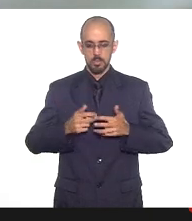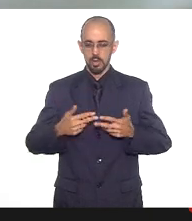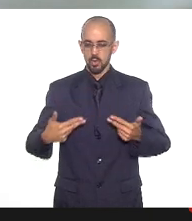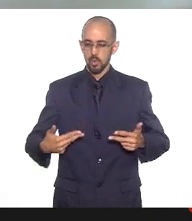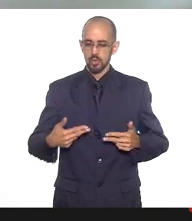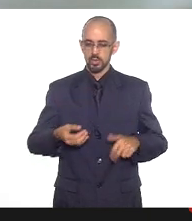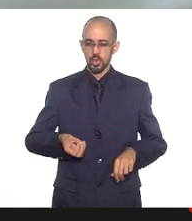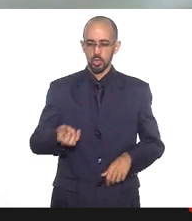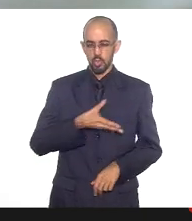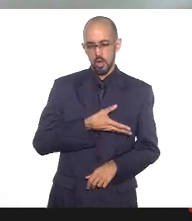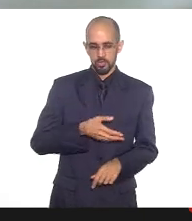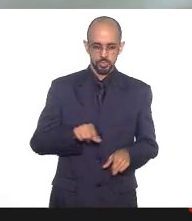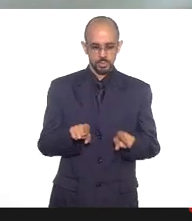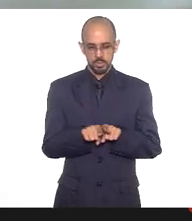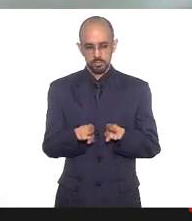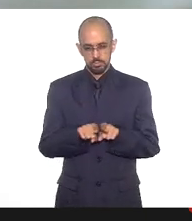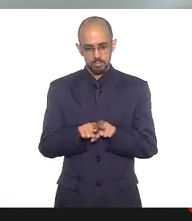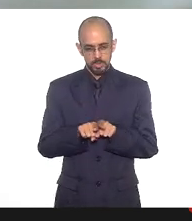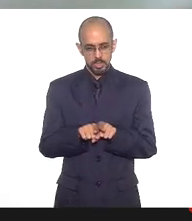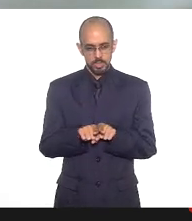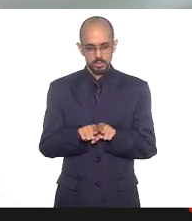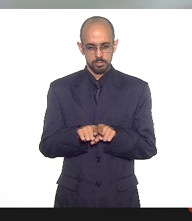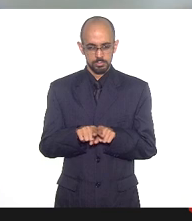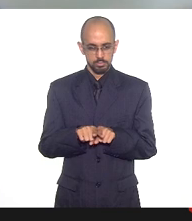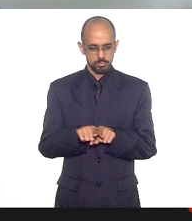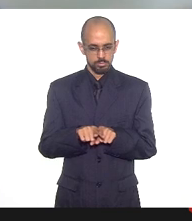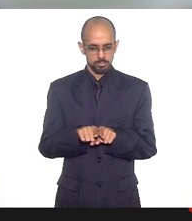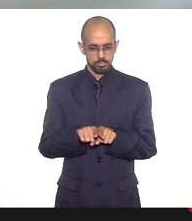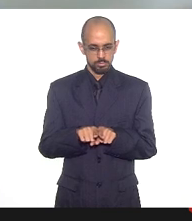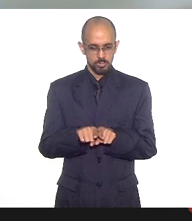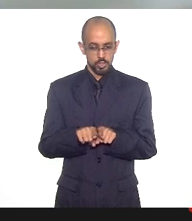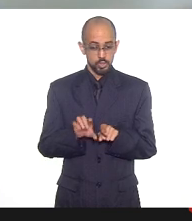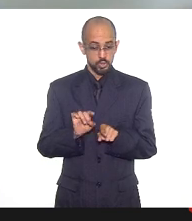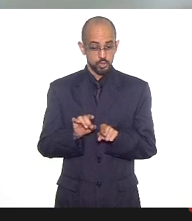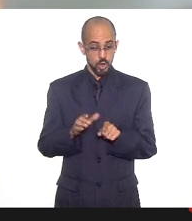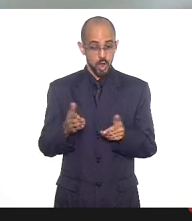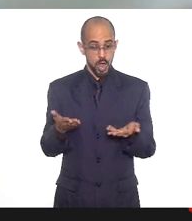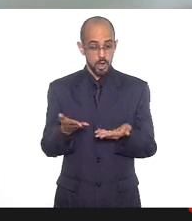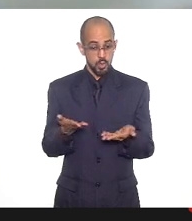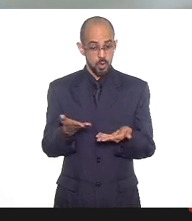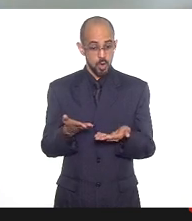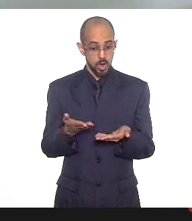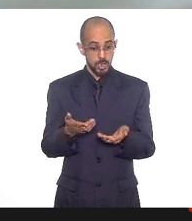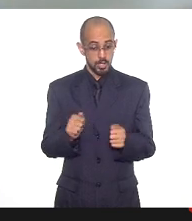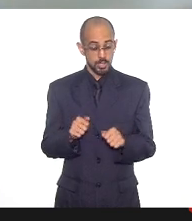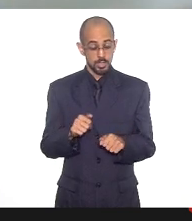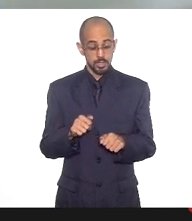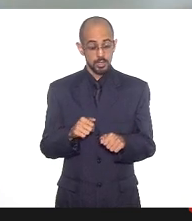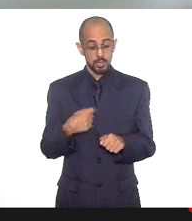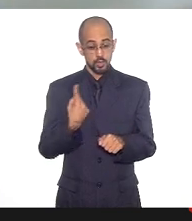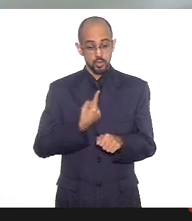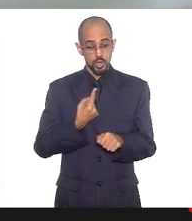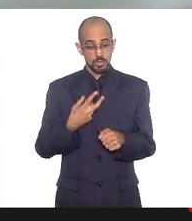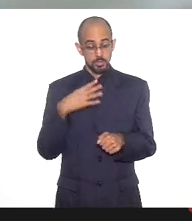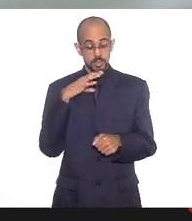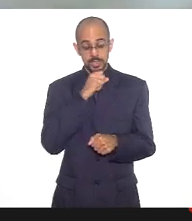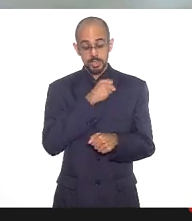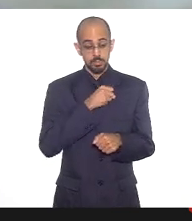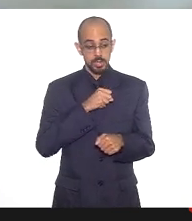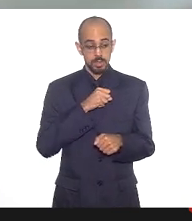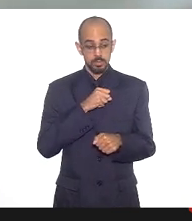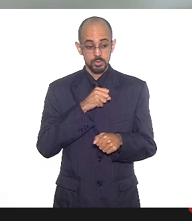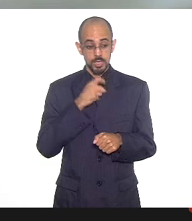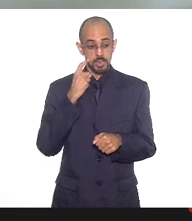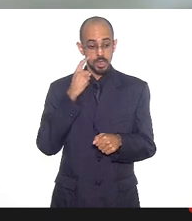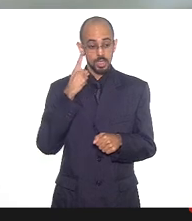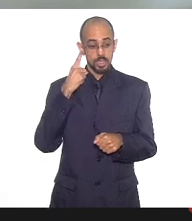relativamente novo. E somente agora que apareceu essa hipótese das prorrogações de